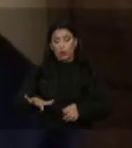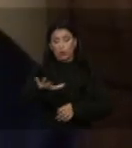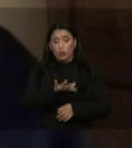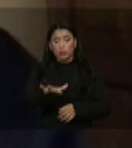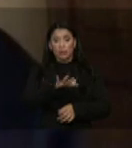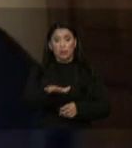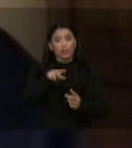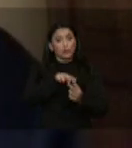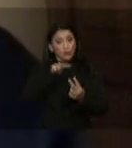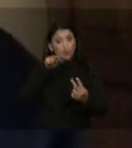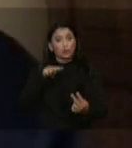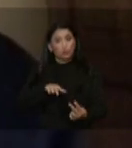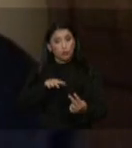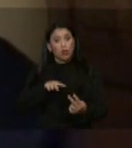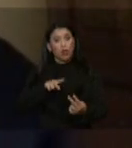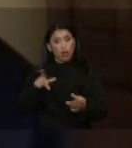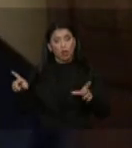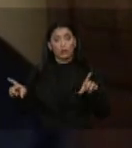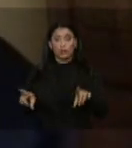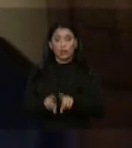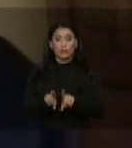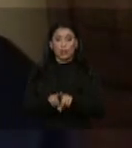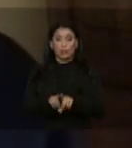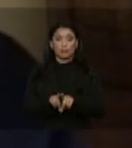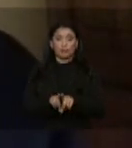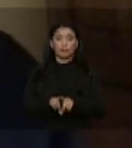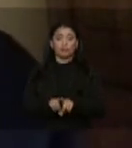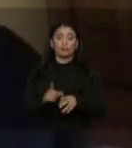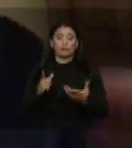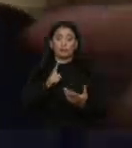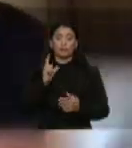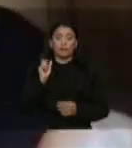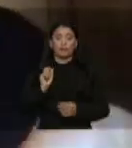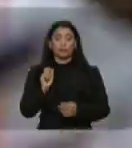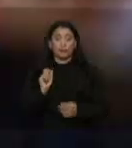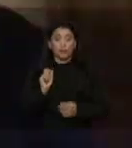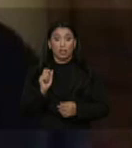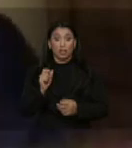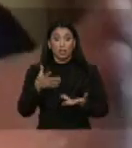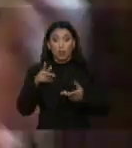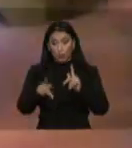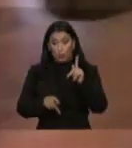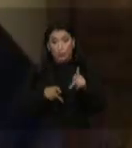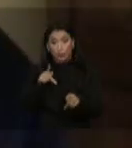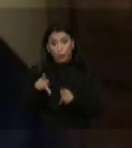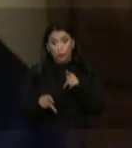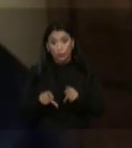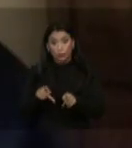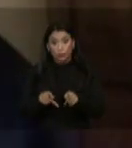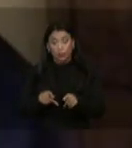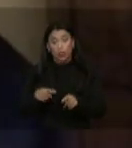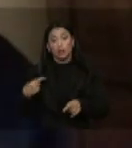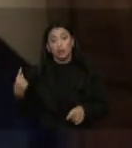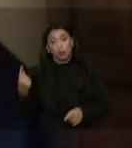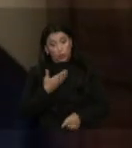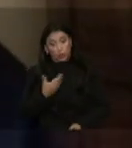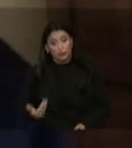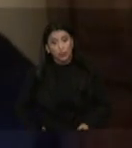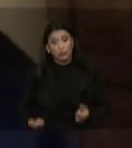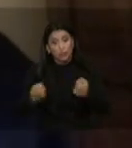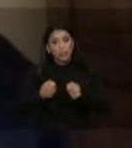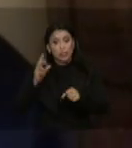por determinados transmissões É recaiam sobre o povo que é o objeto da proteção do estado